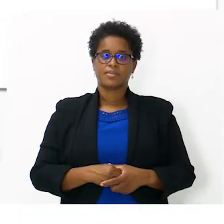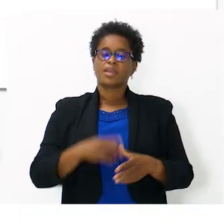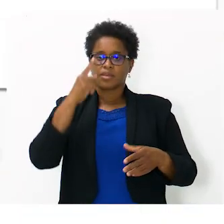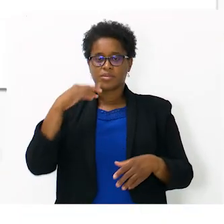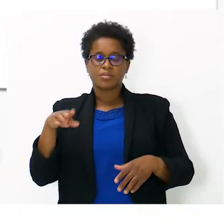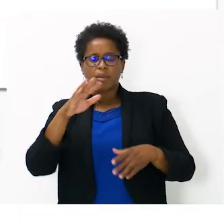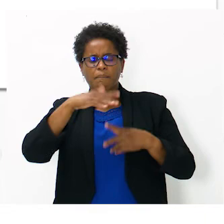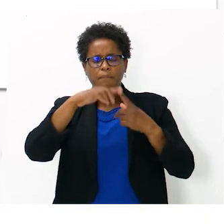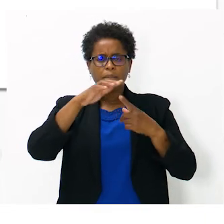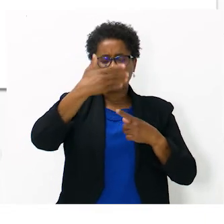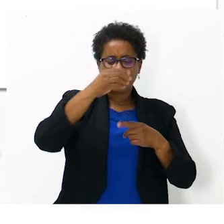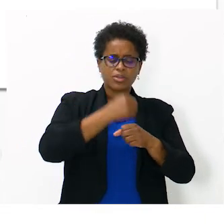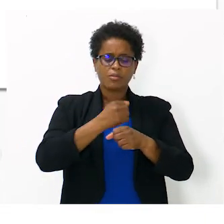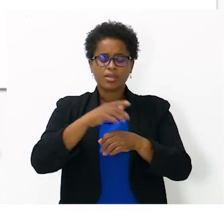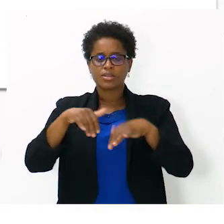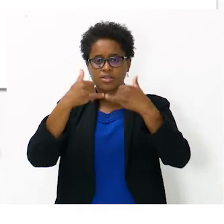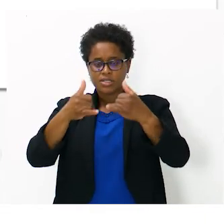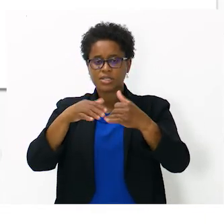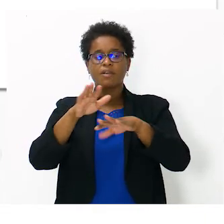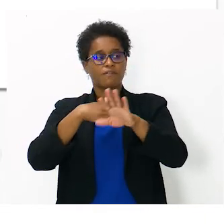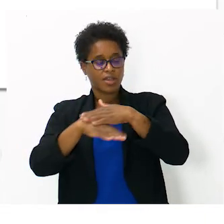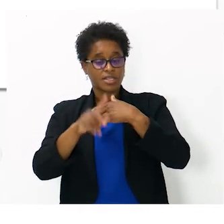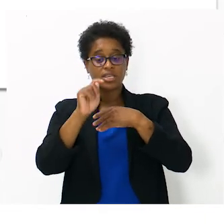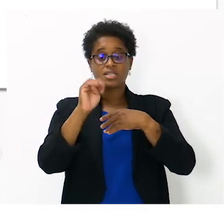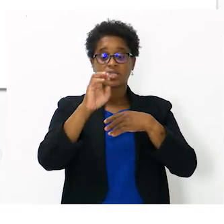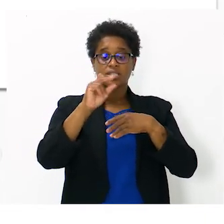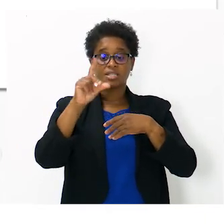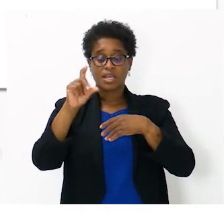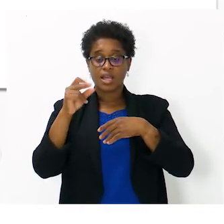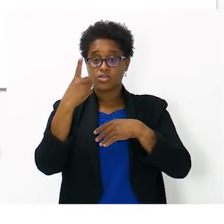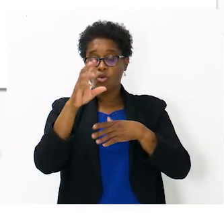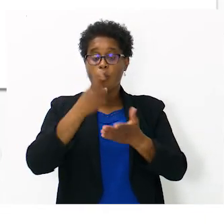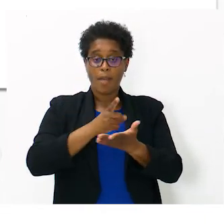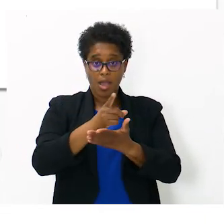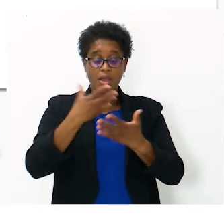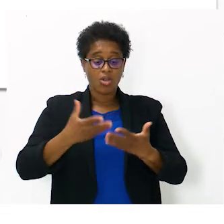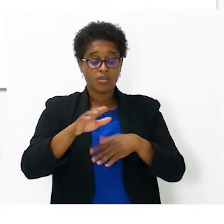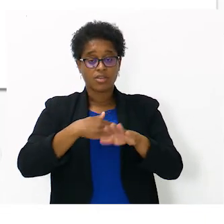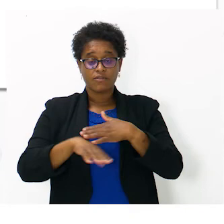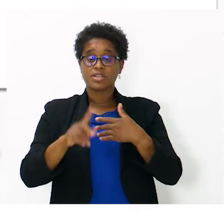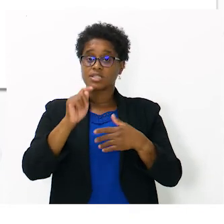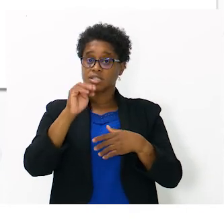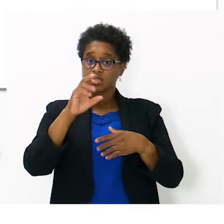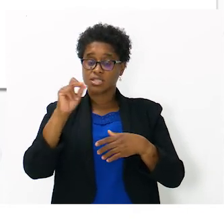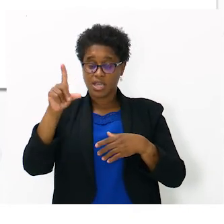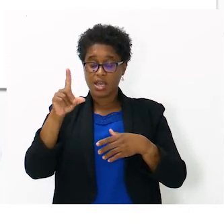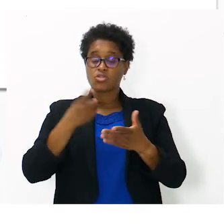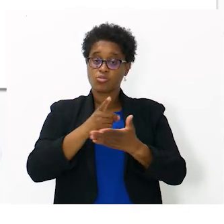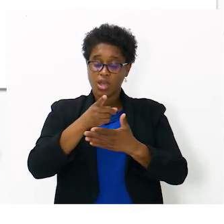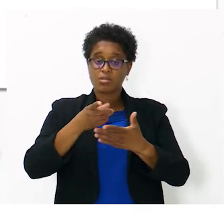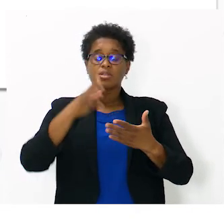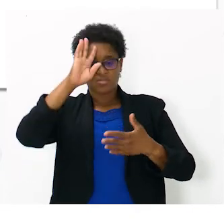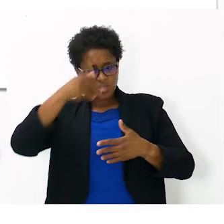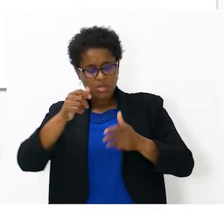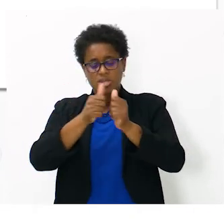O primeiro exercício diz o seguinte: calcular a escala de um mapa. Agora vamos calcular a escala, sabendo que a